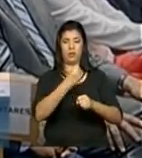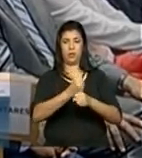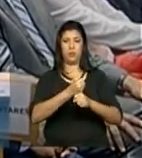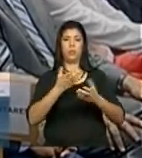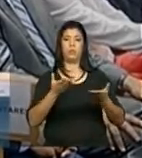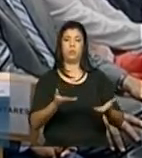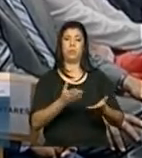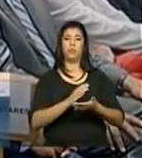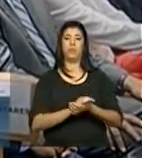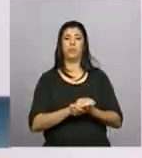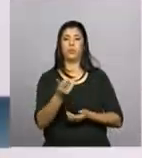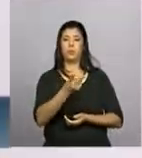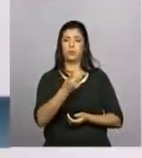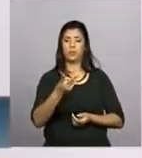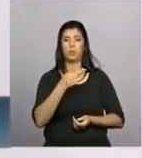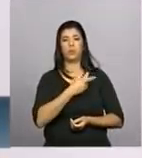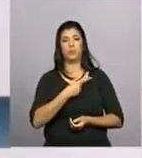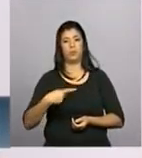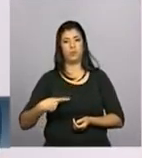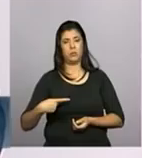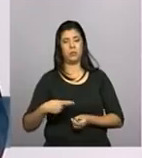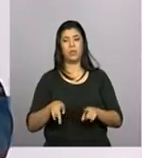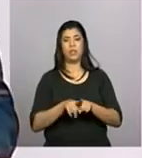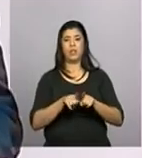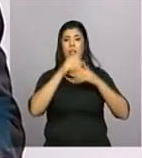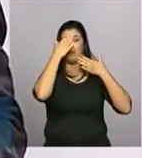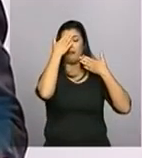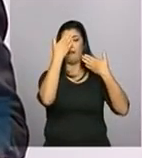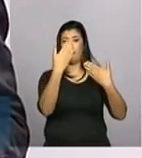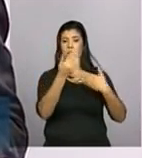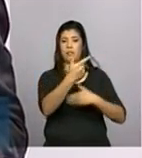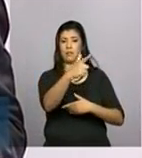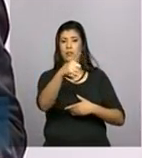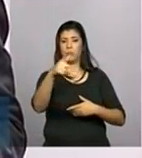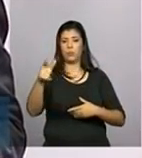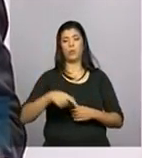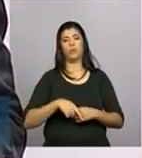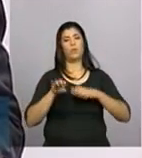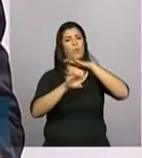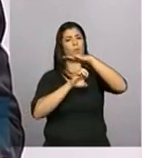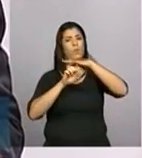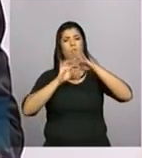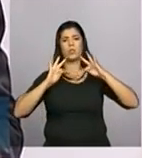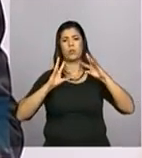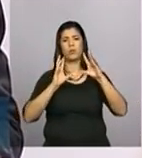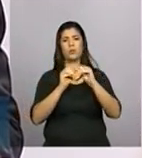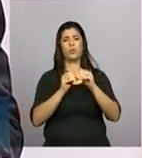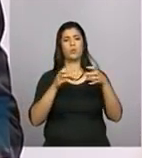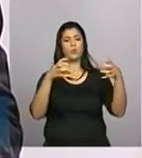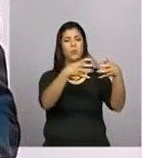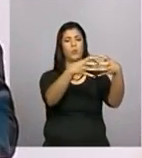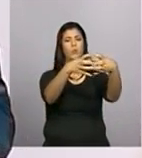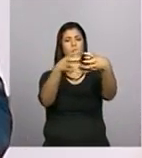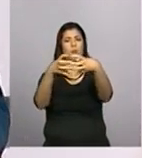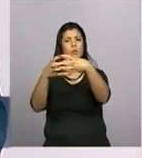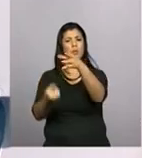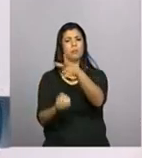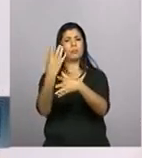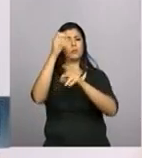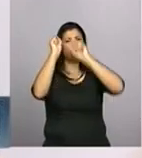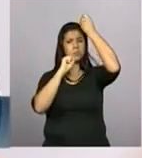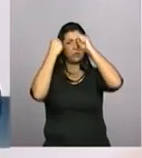ambos presidentes. Quero também agradecer a todos os outros empresários de todas as cadeias produtivas que